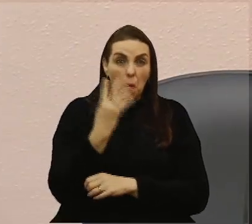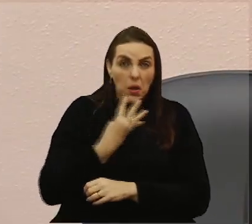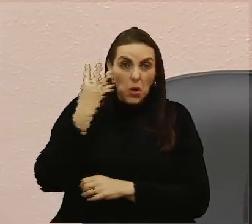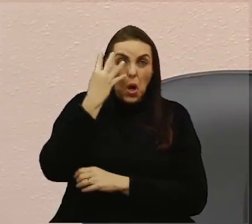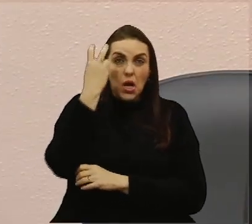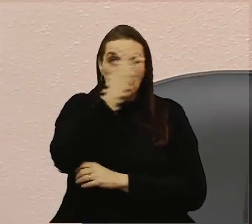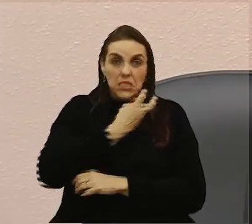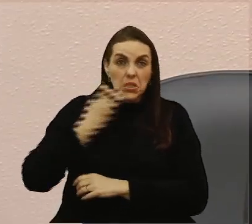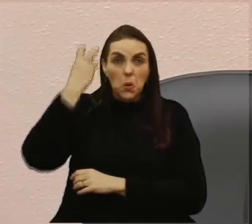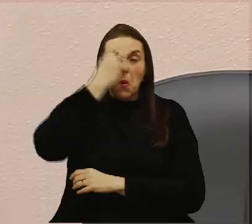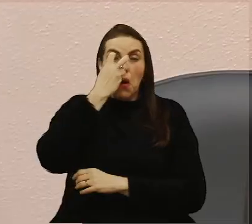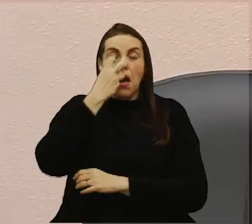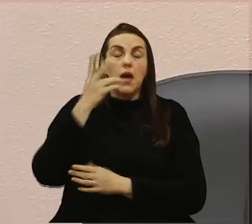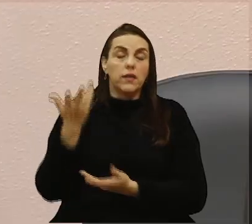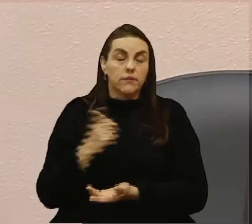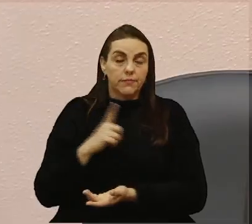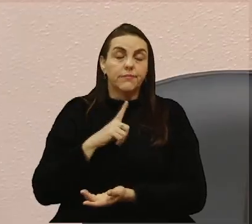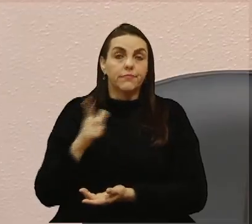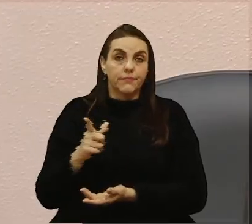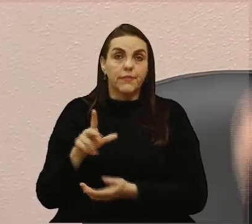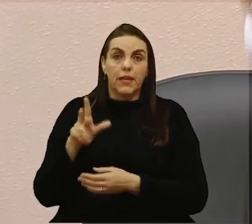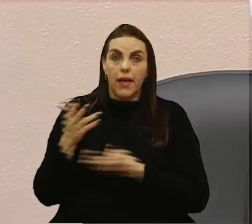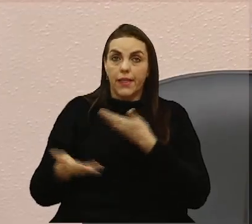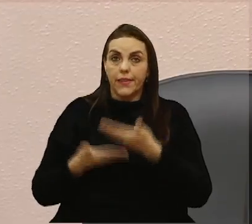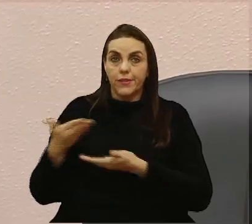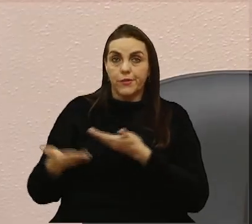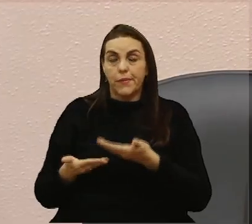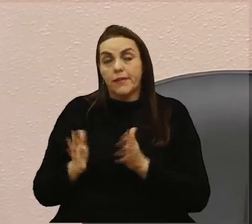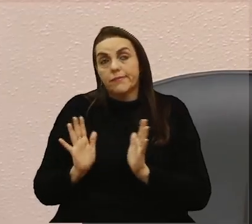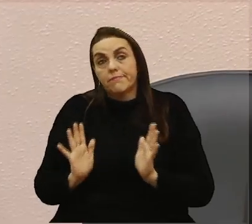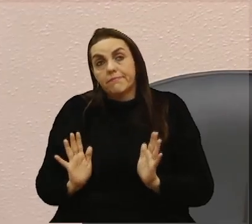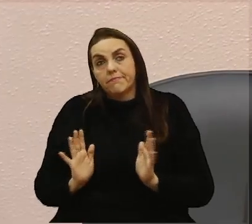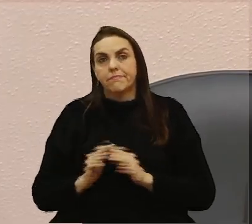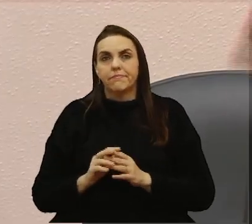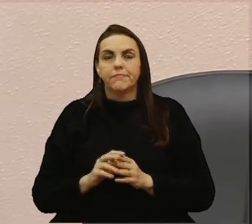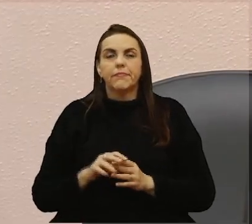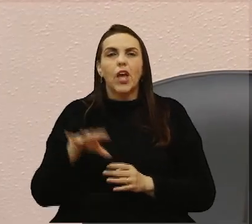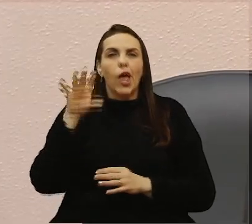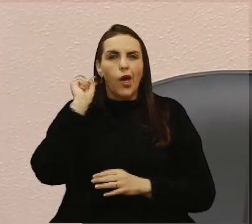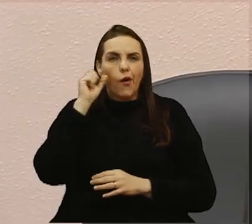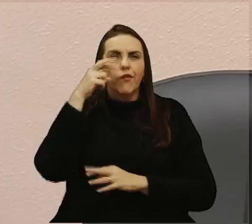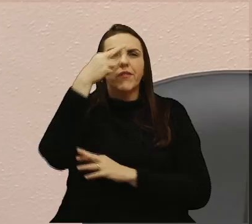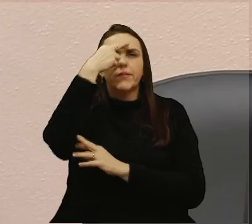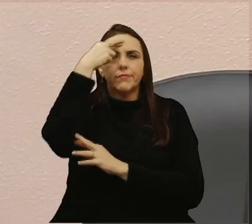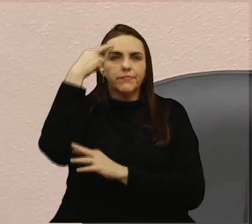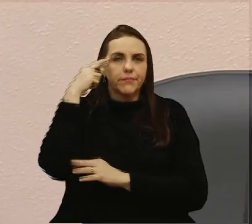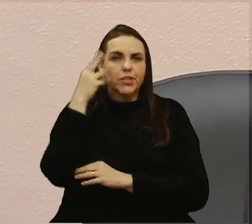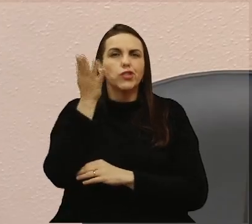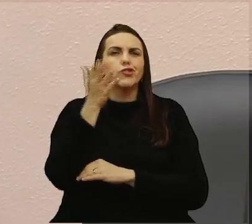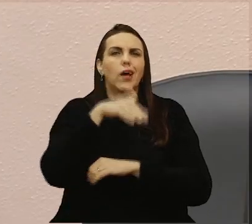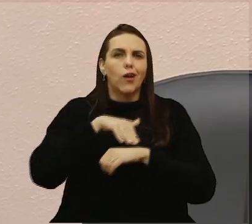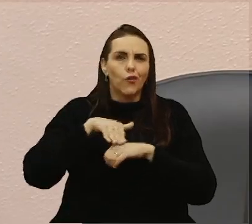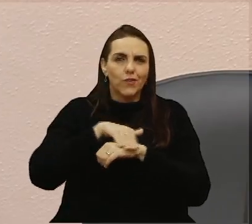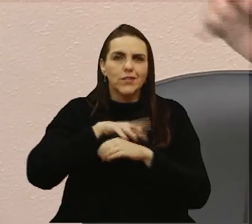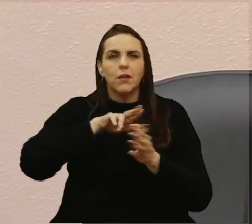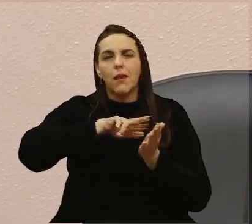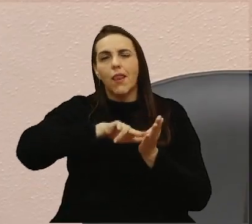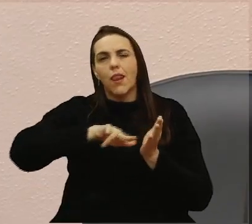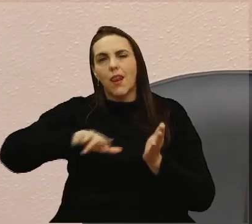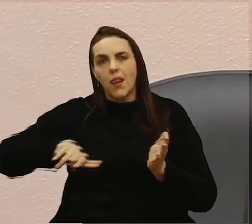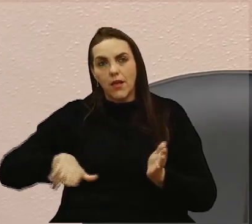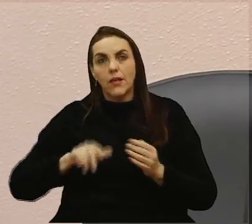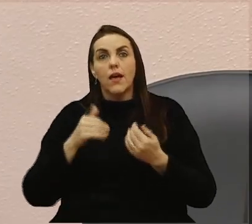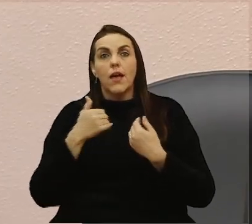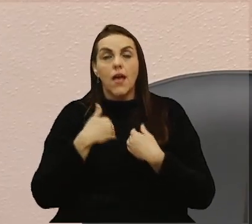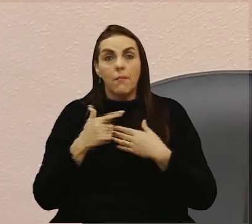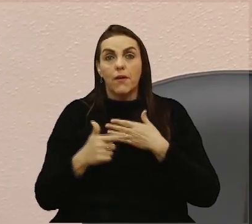plantão, pode ser uma medida. Eu ouvi o vereador Rafael, já falamos várias vezes sobre isso. Eu sei da minha